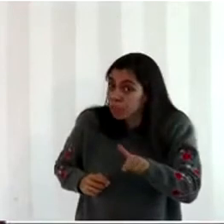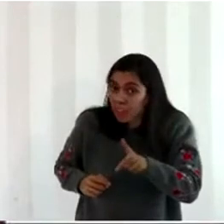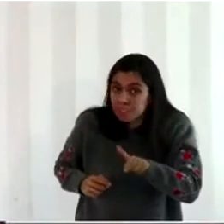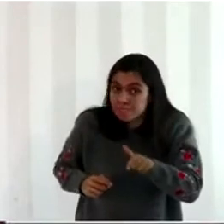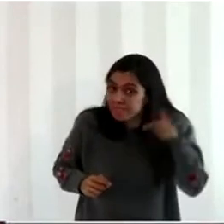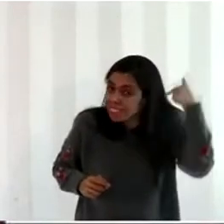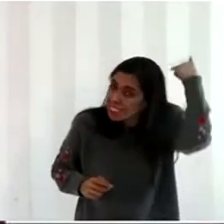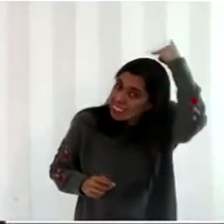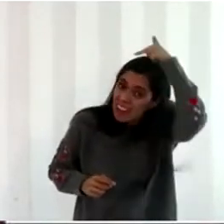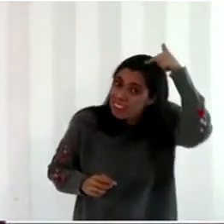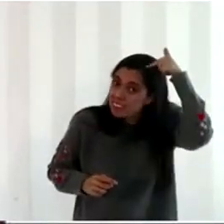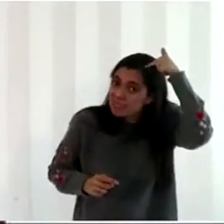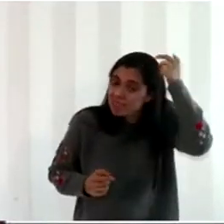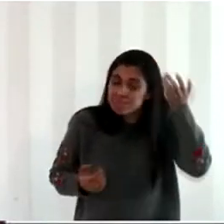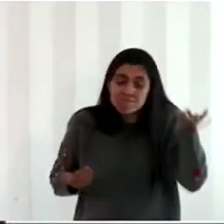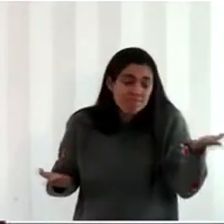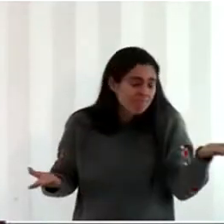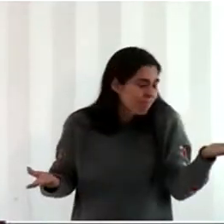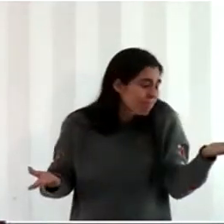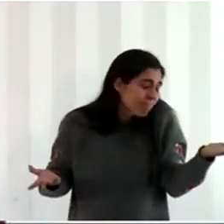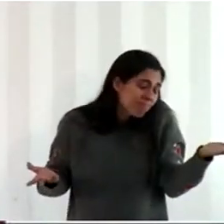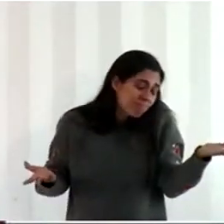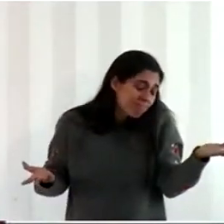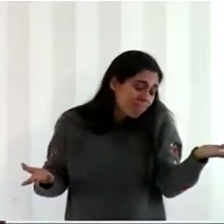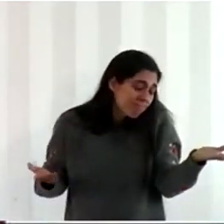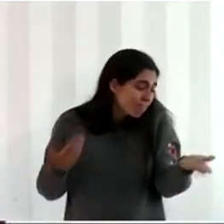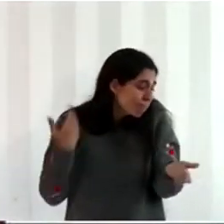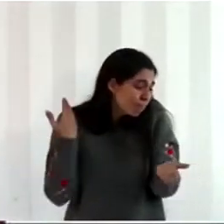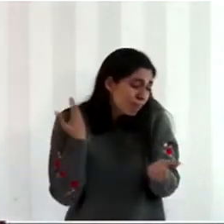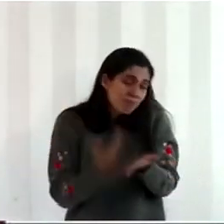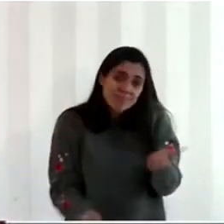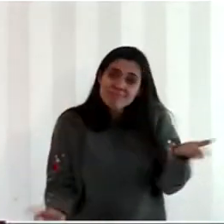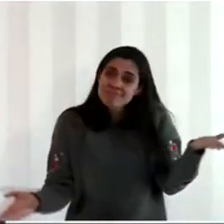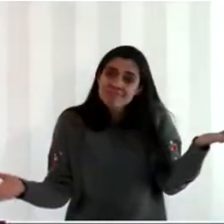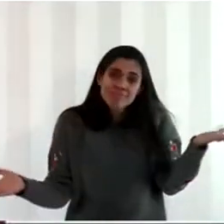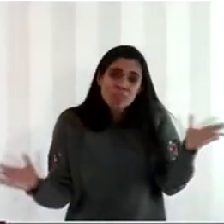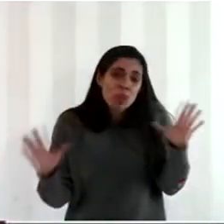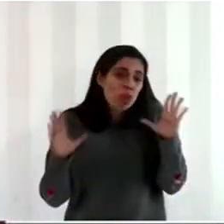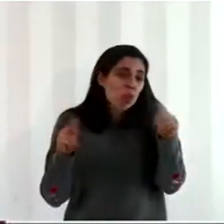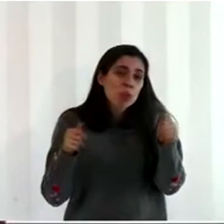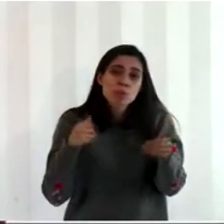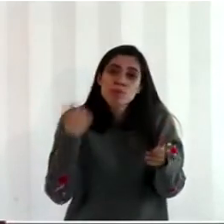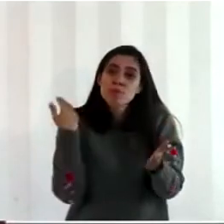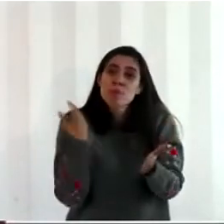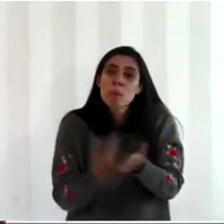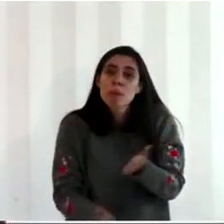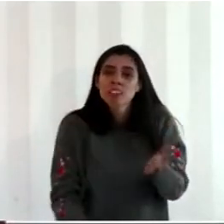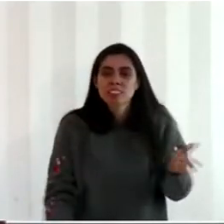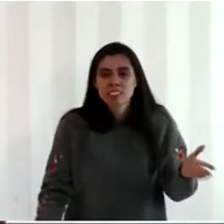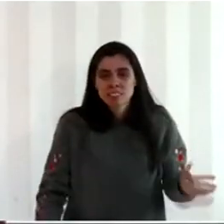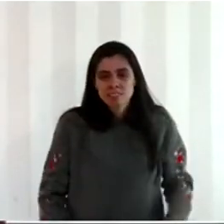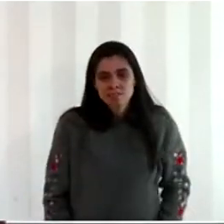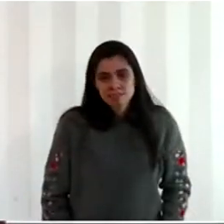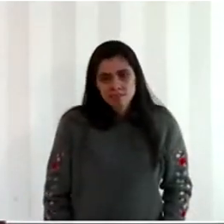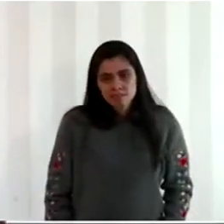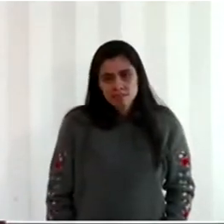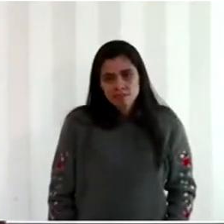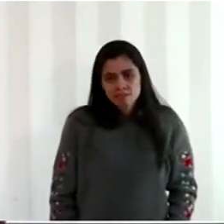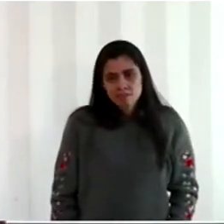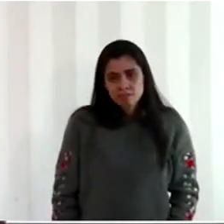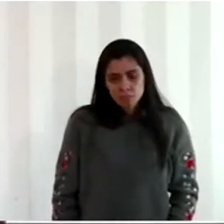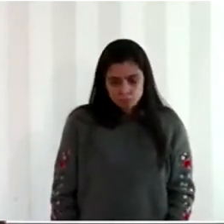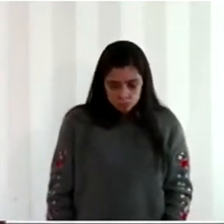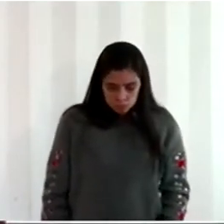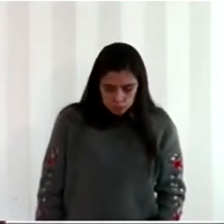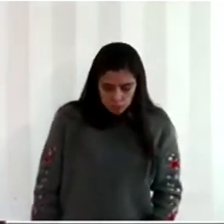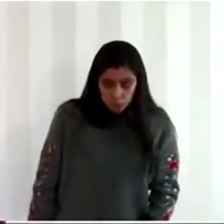Sem santidade será em vão. Mais do que você cumprir o script, mais do que